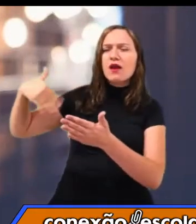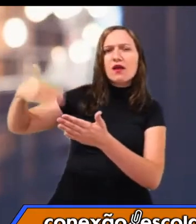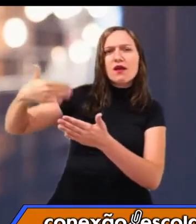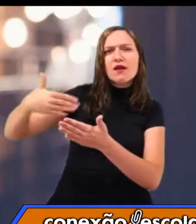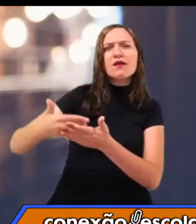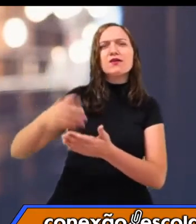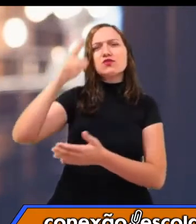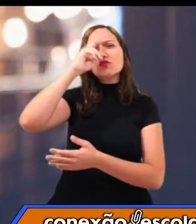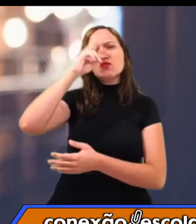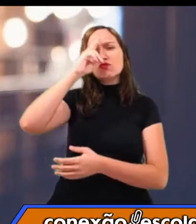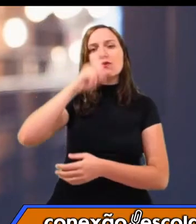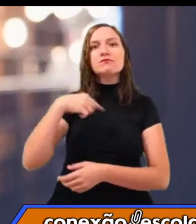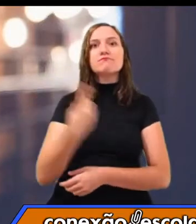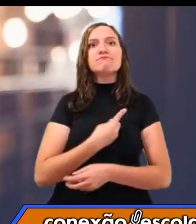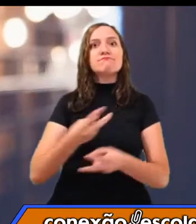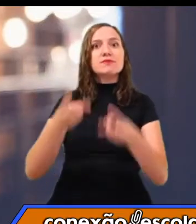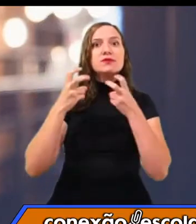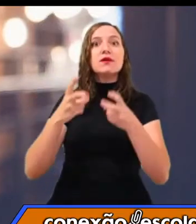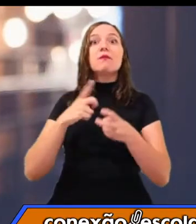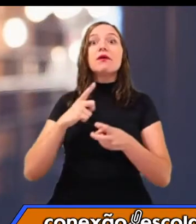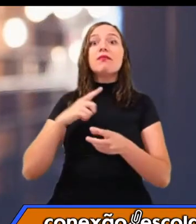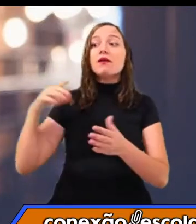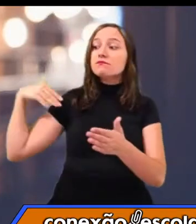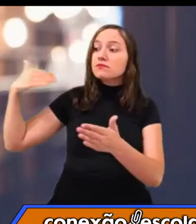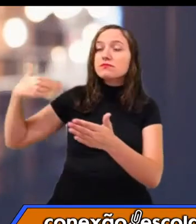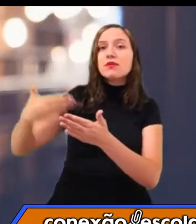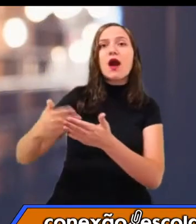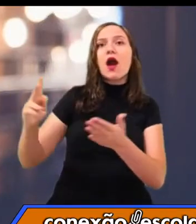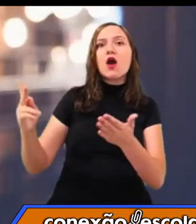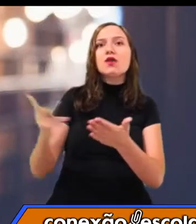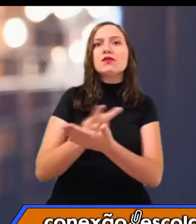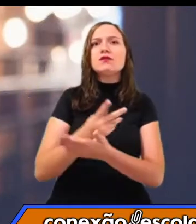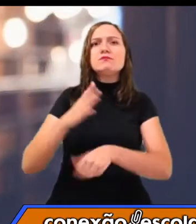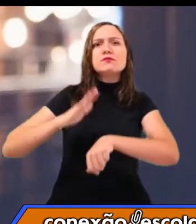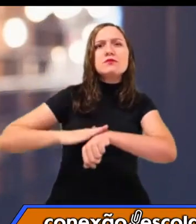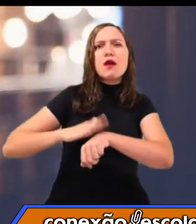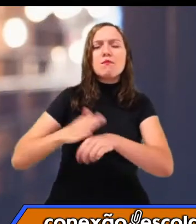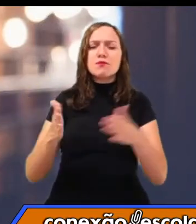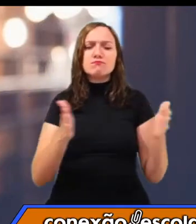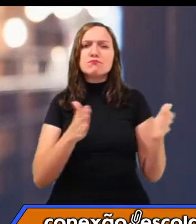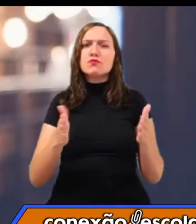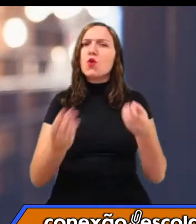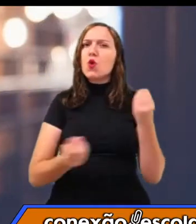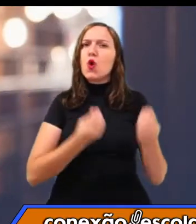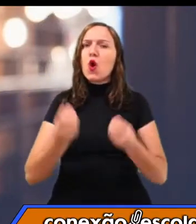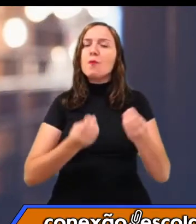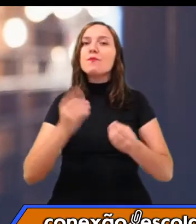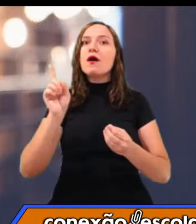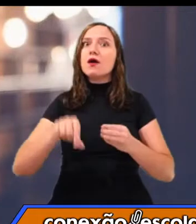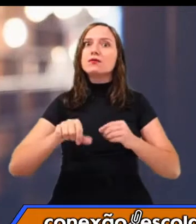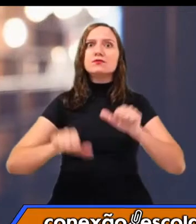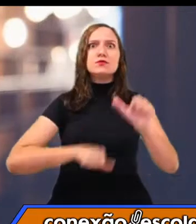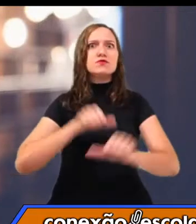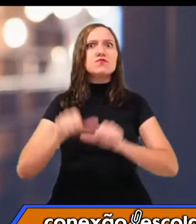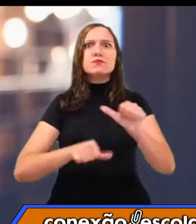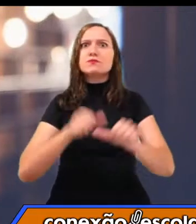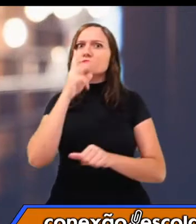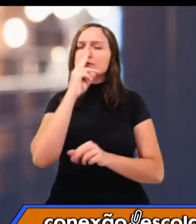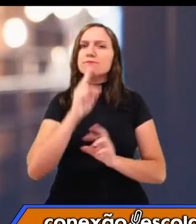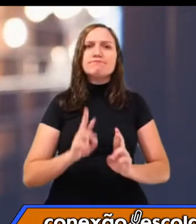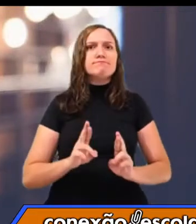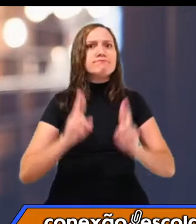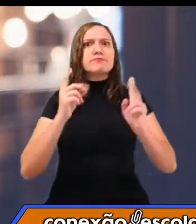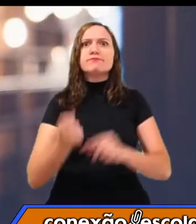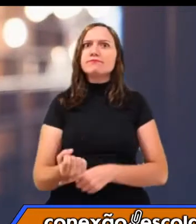historiadores usam para definir uma época histórica uma grande transformação que acontece na vida do homem em